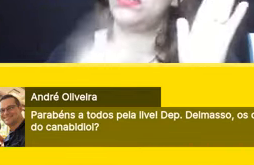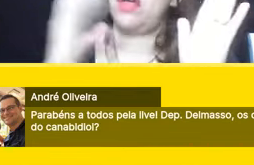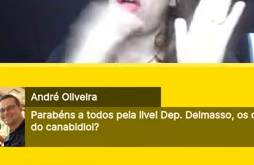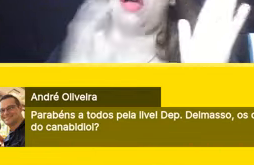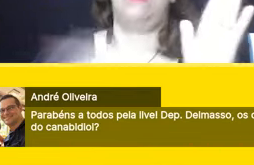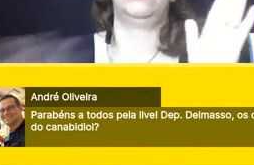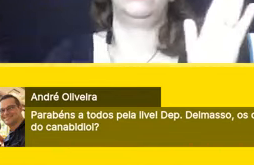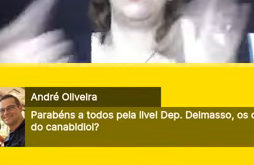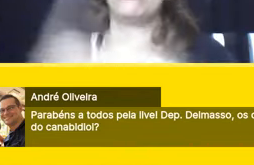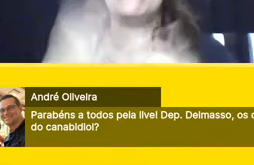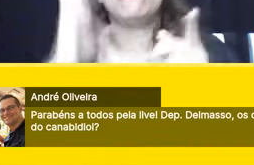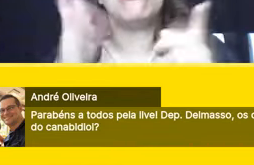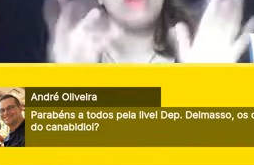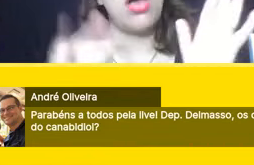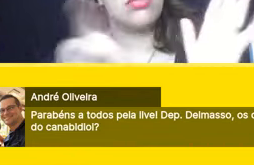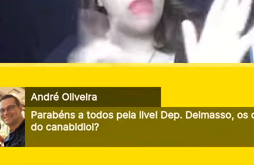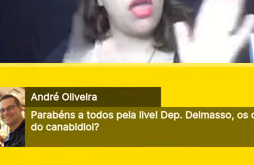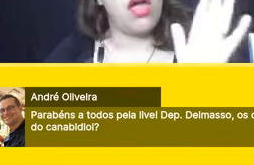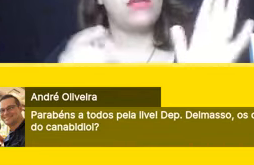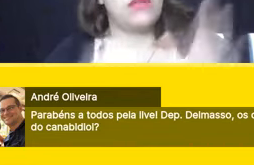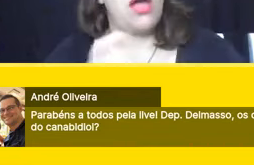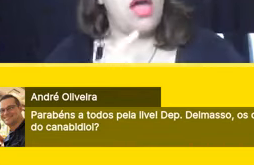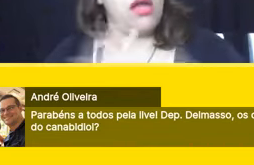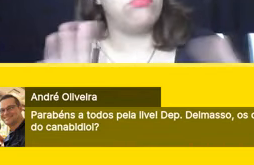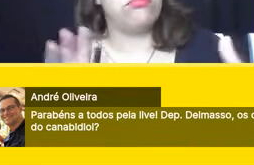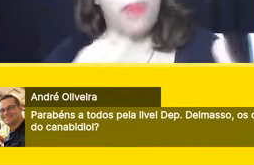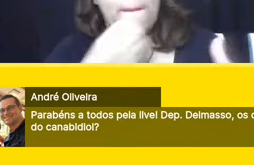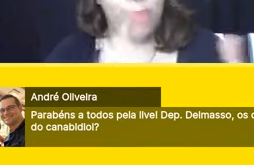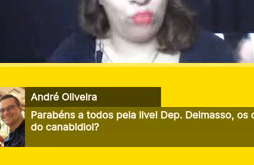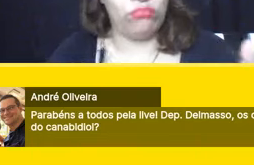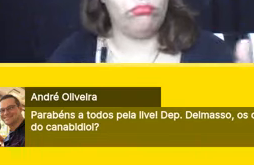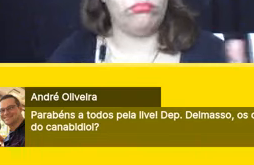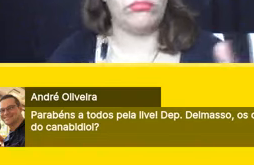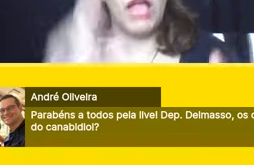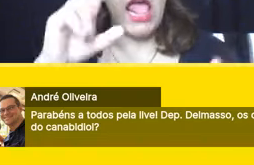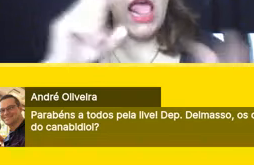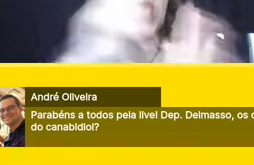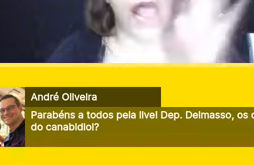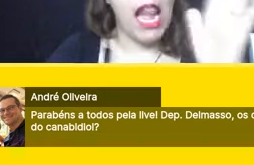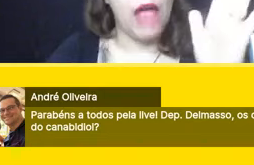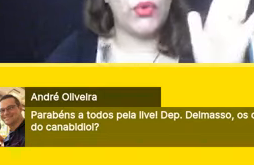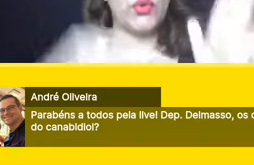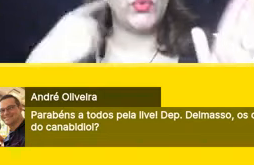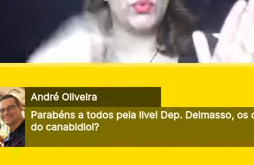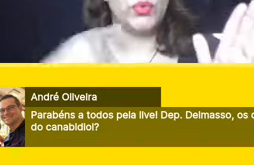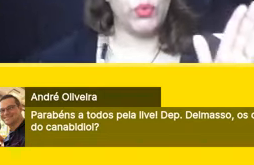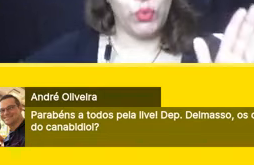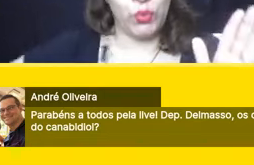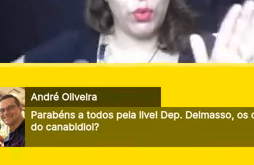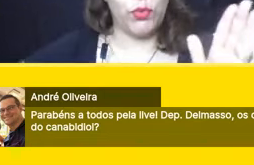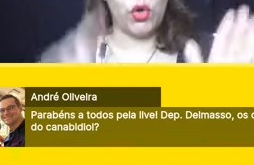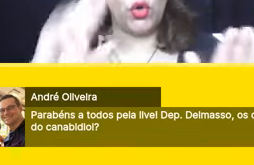parecer favorável, tem um parecer do relator, na realidade, né, que é o deputado Jorge Viana, na comissão